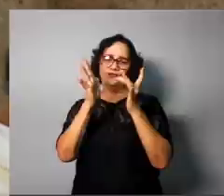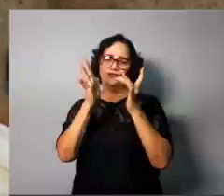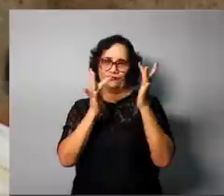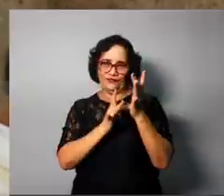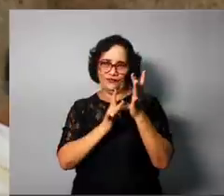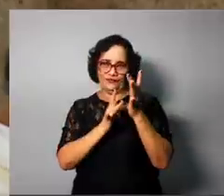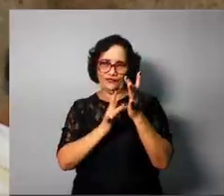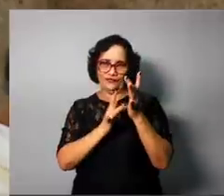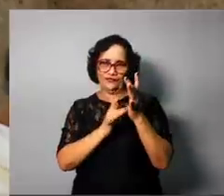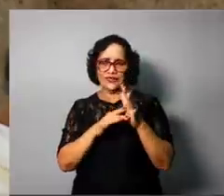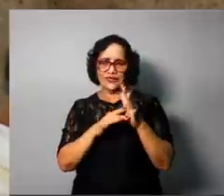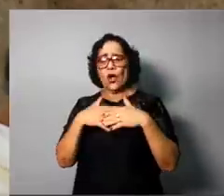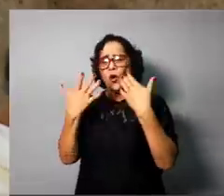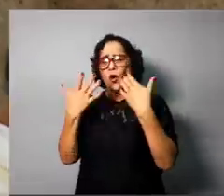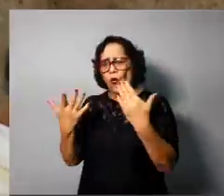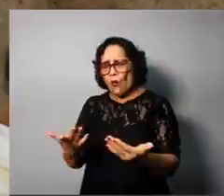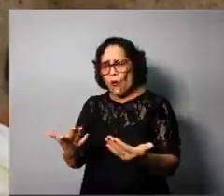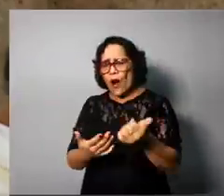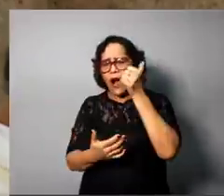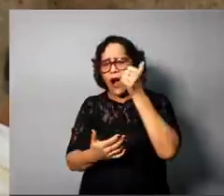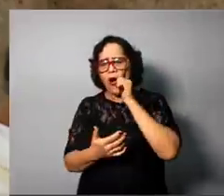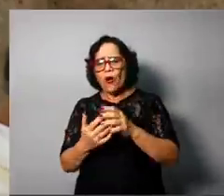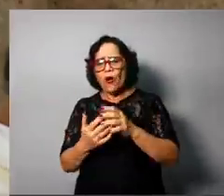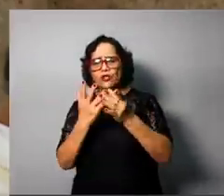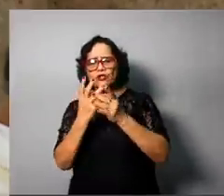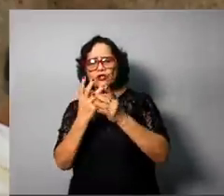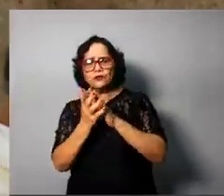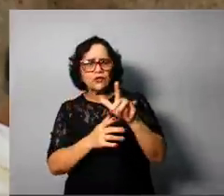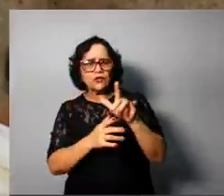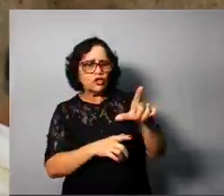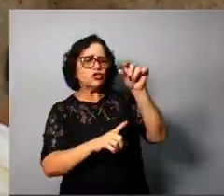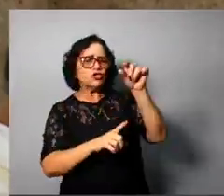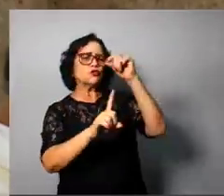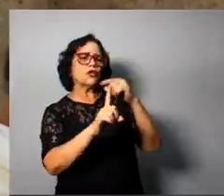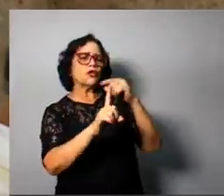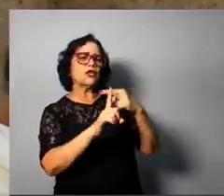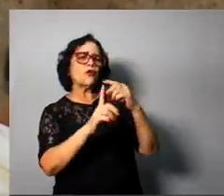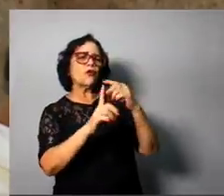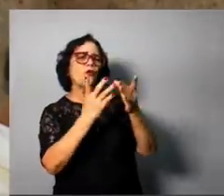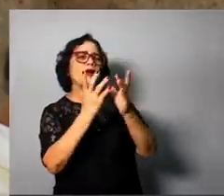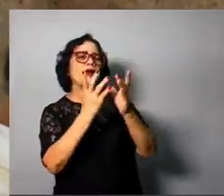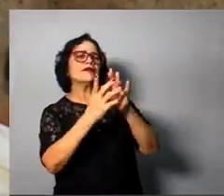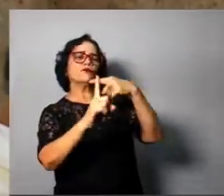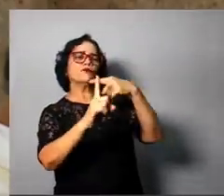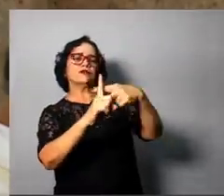Qual esposa escolheu um crucificado como marido?